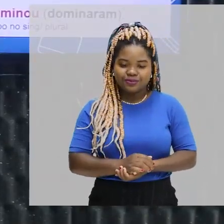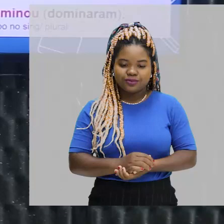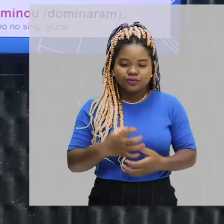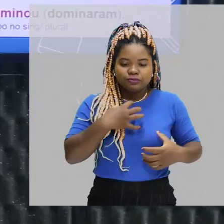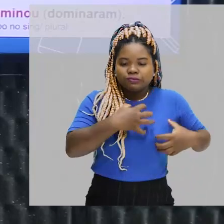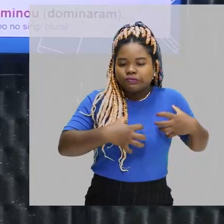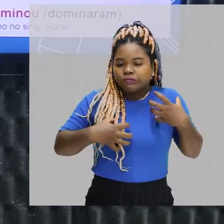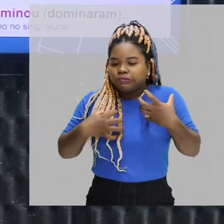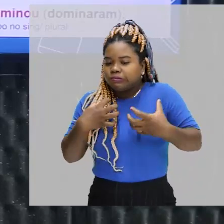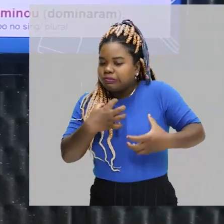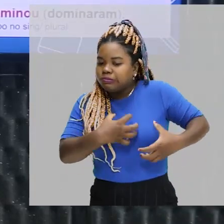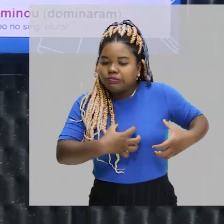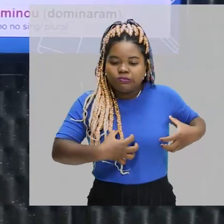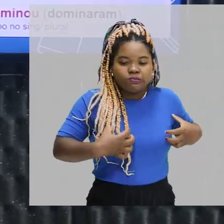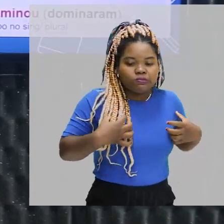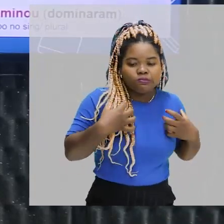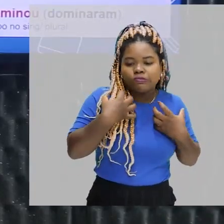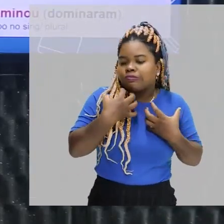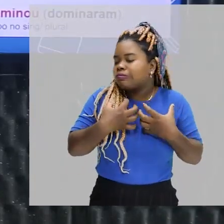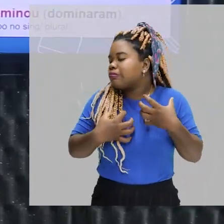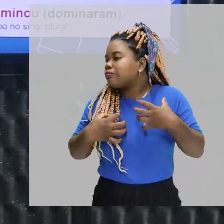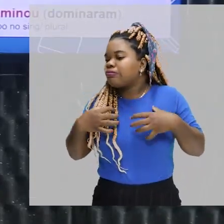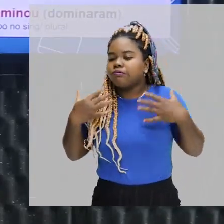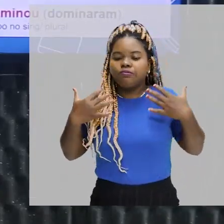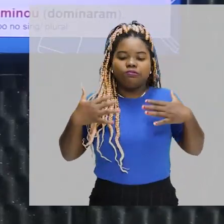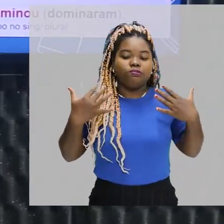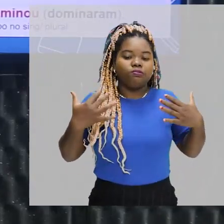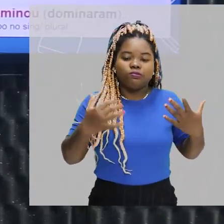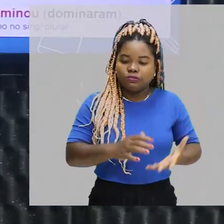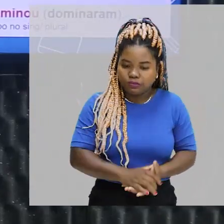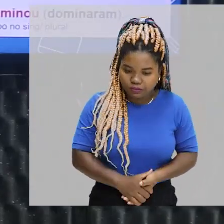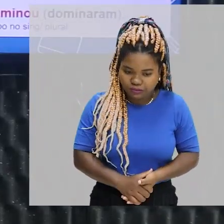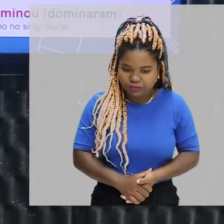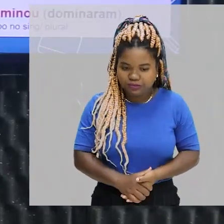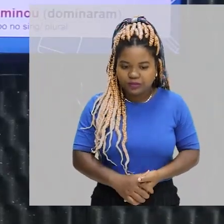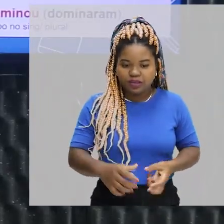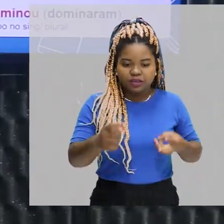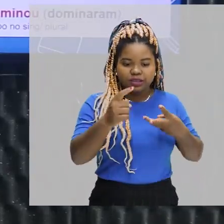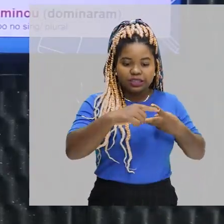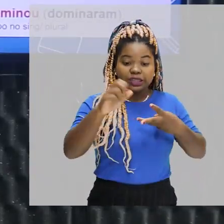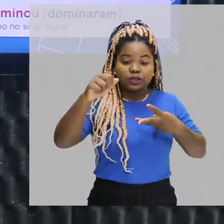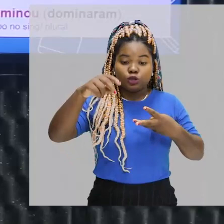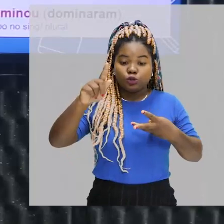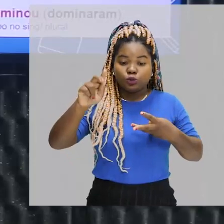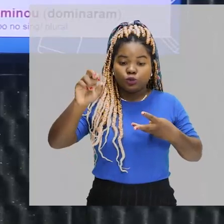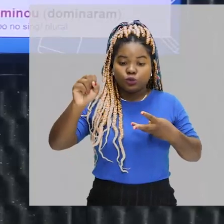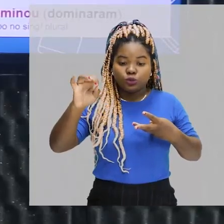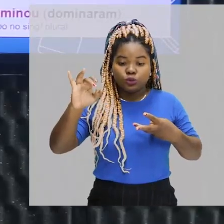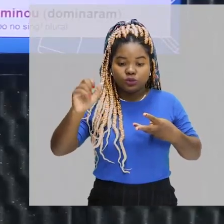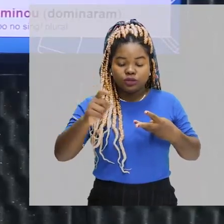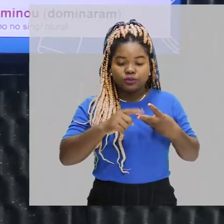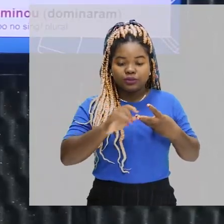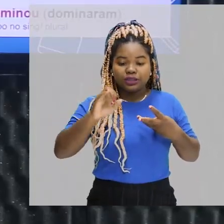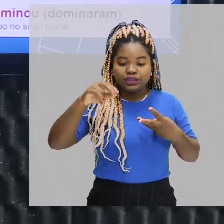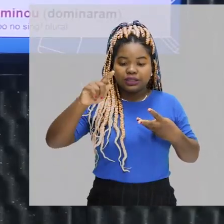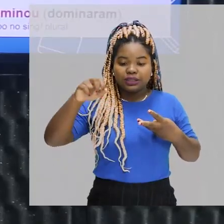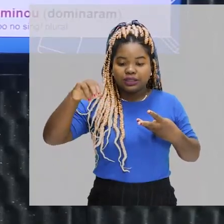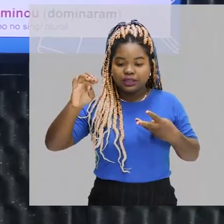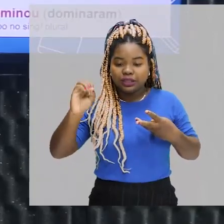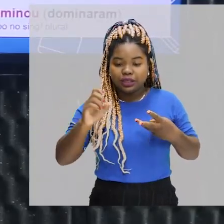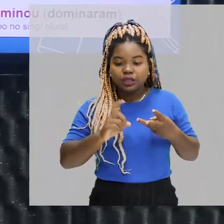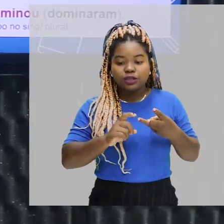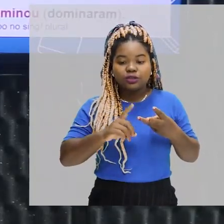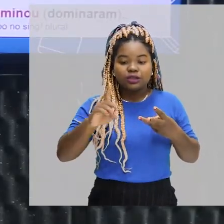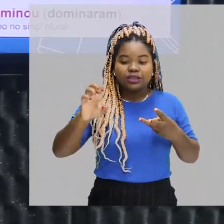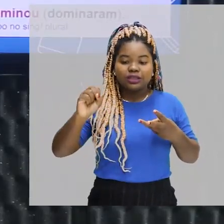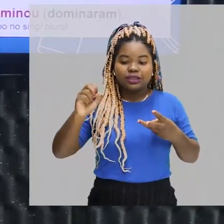a inquietação e o desespero. Quem fica angustiada, fica inquieta. Quem fica inquieta,